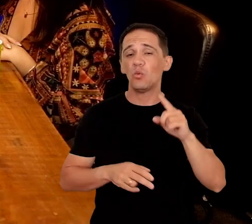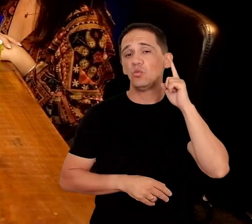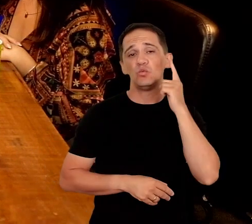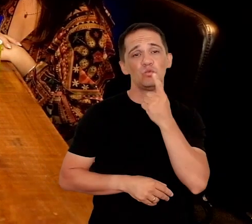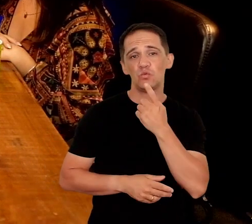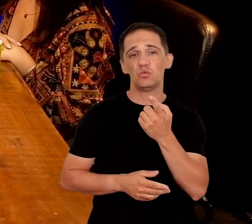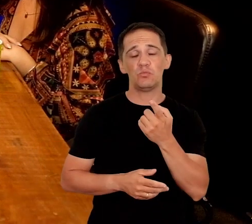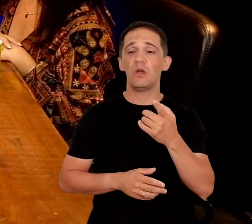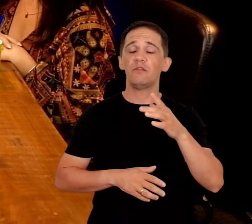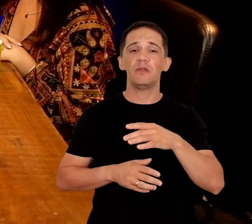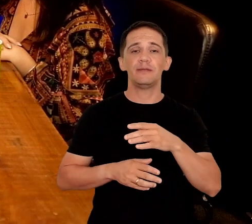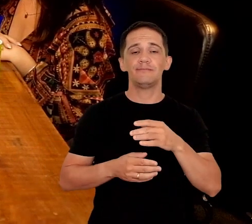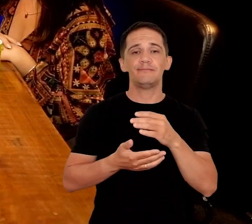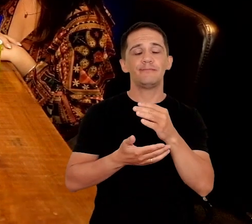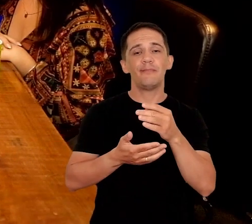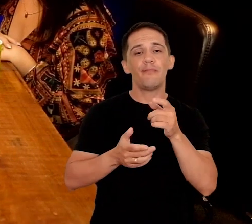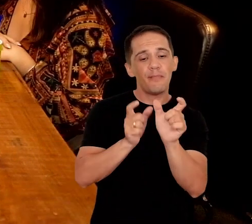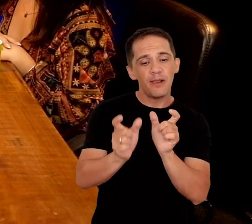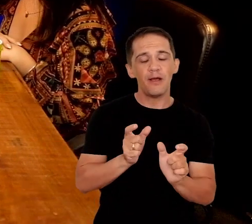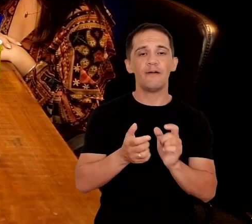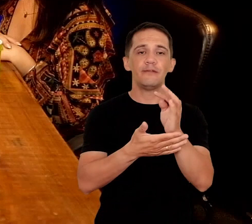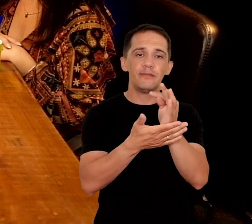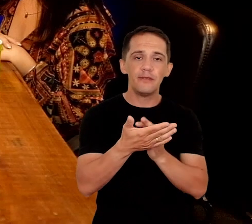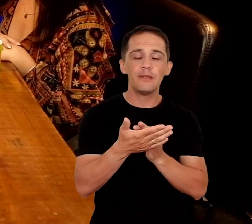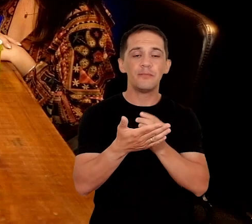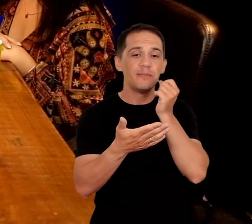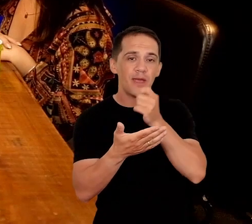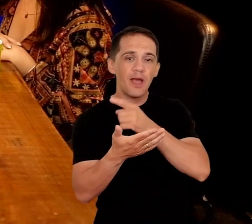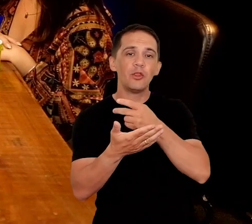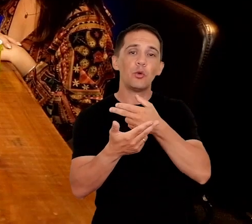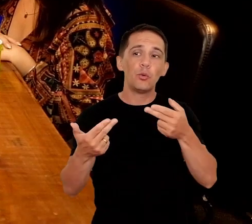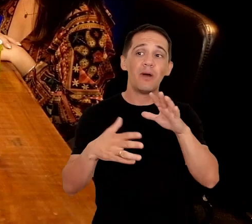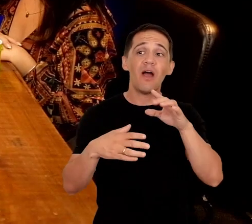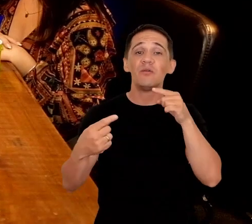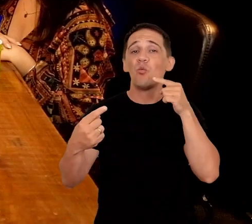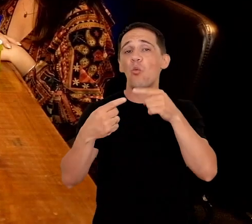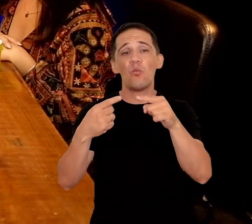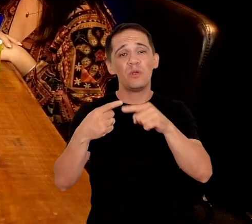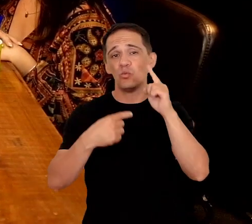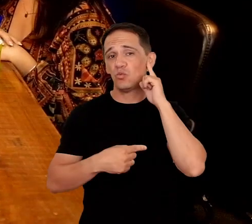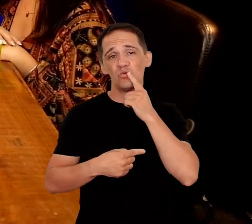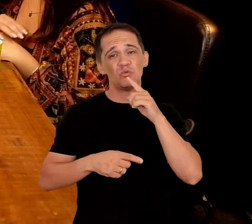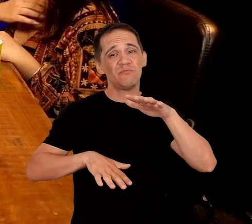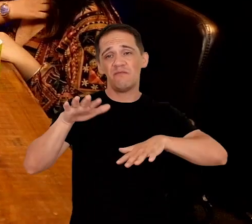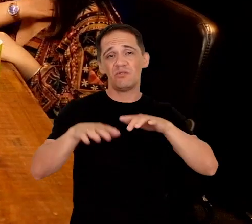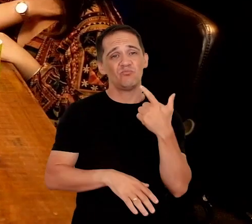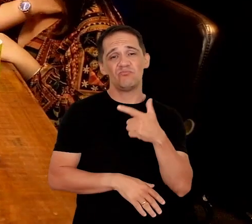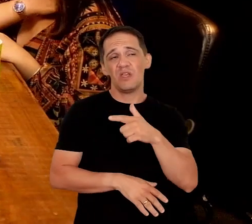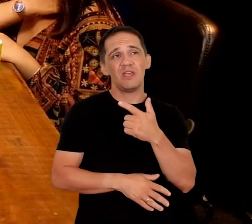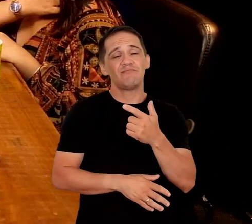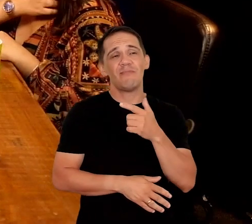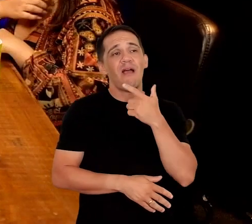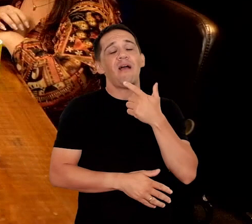sentido para eles. Eles podem entender porque eles convivem com a gente, né? De repente alguém já explicou, mas assim não tem graça porque é outro idioma. Sim,